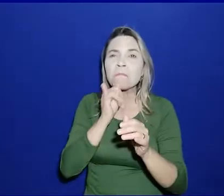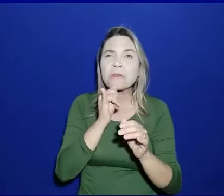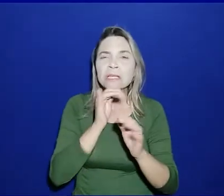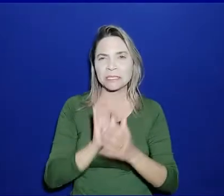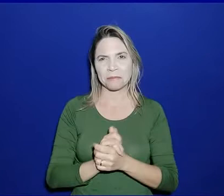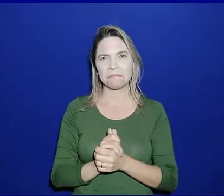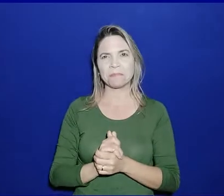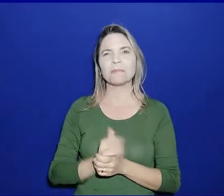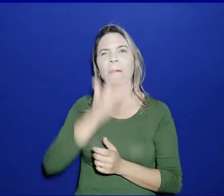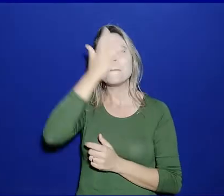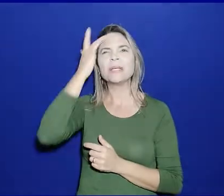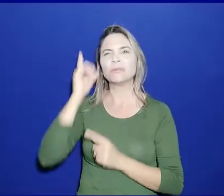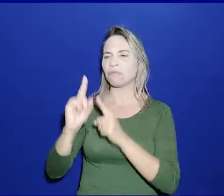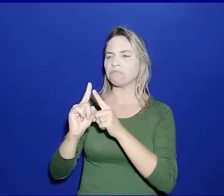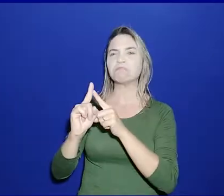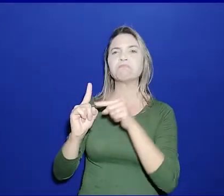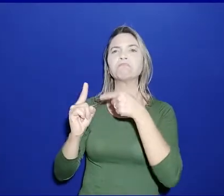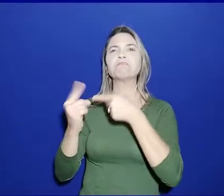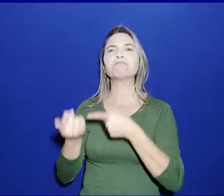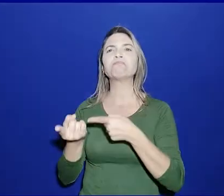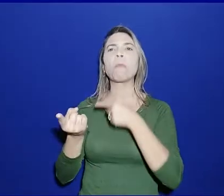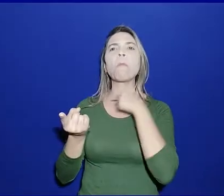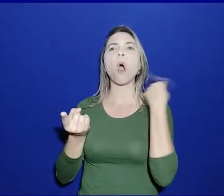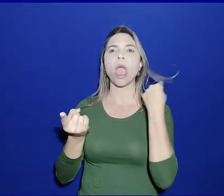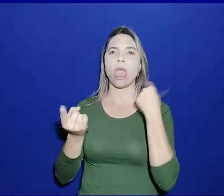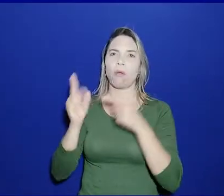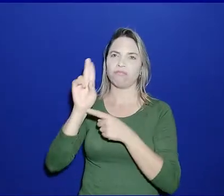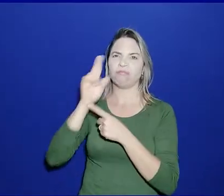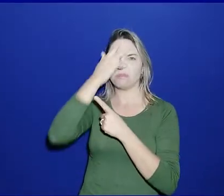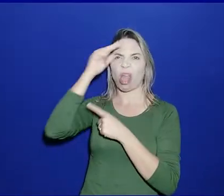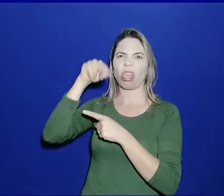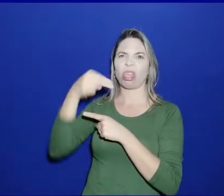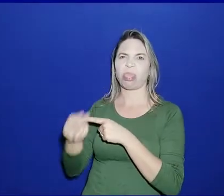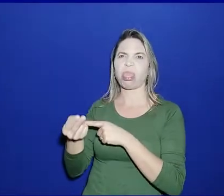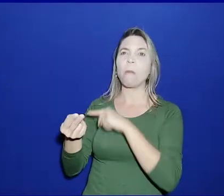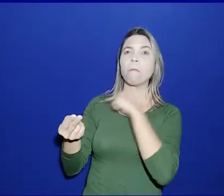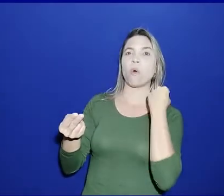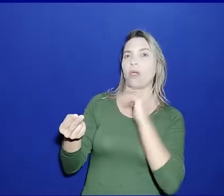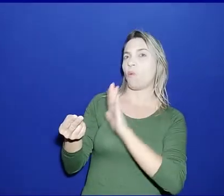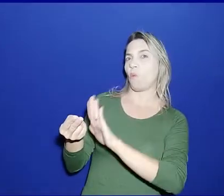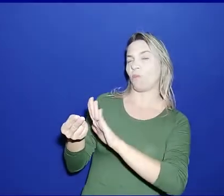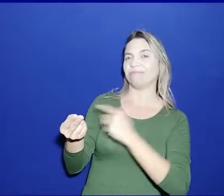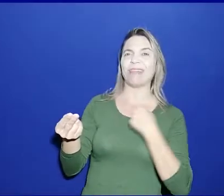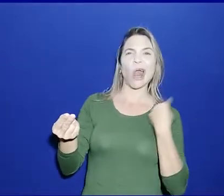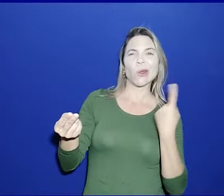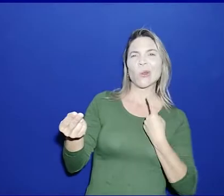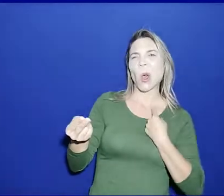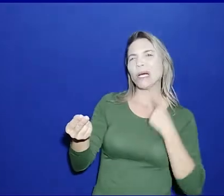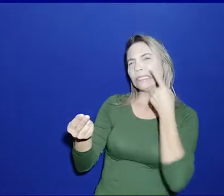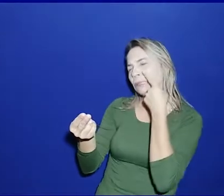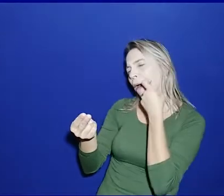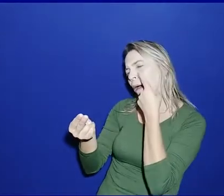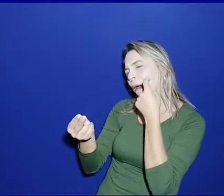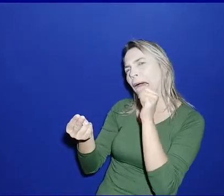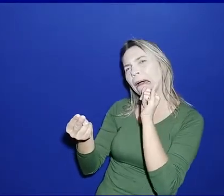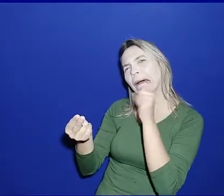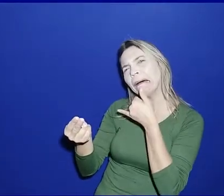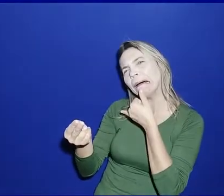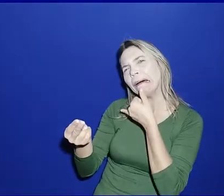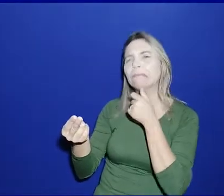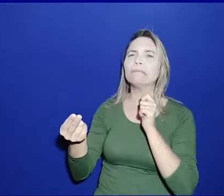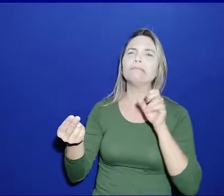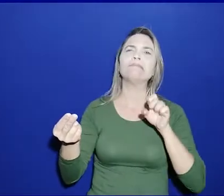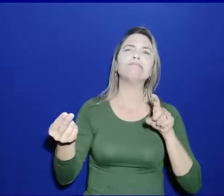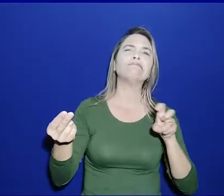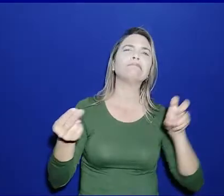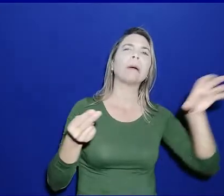não pode mais decidir coisa alguma. Nós, os enlutados, precisamos encontrar forças e buscar um atestado